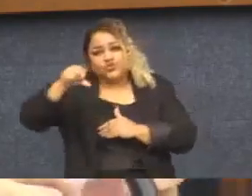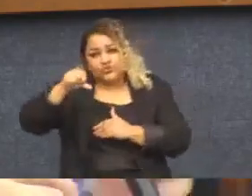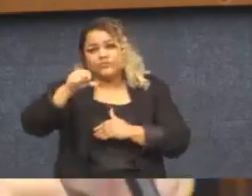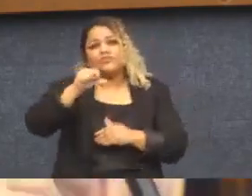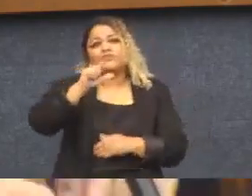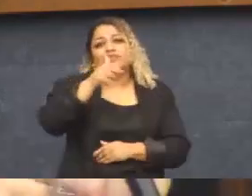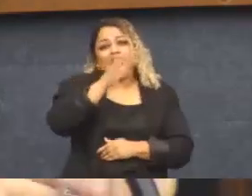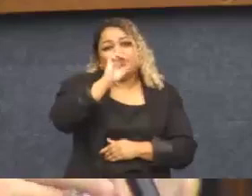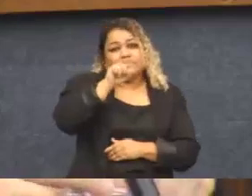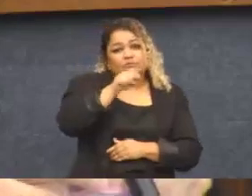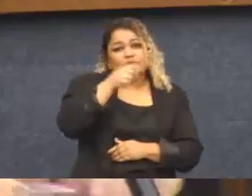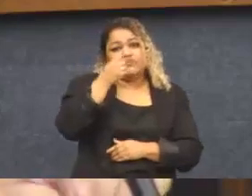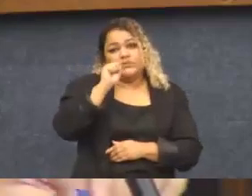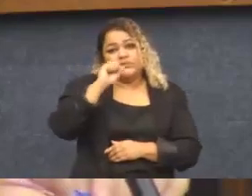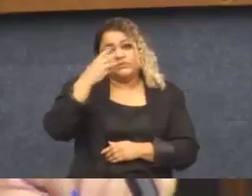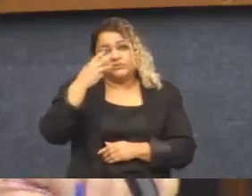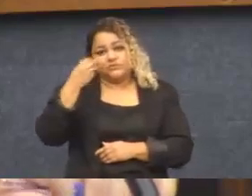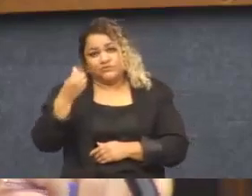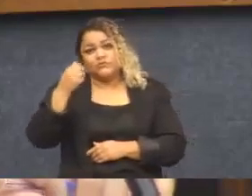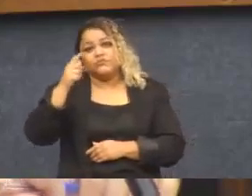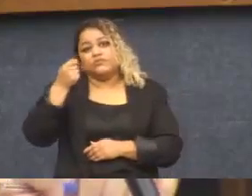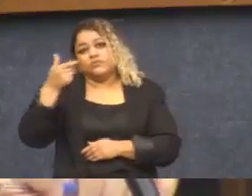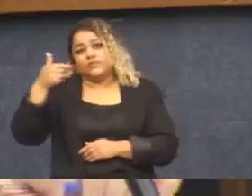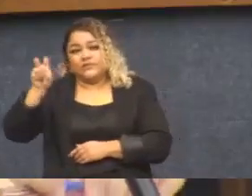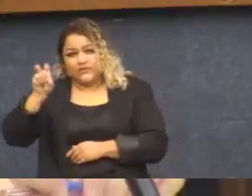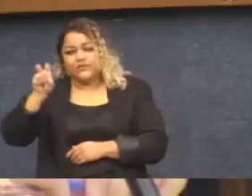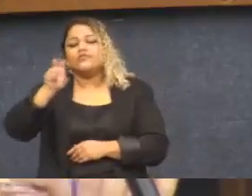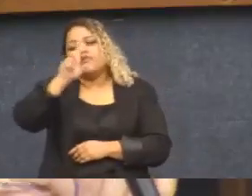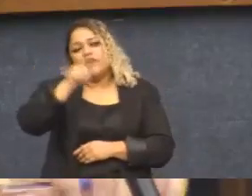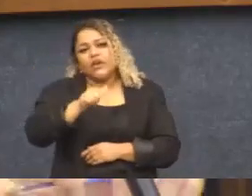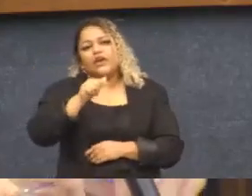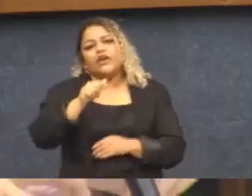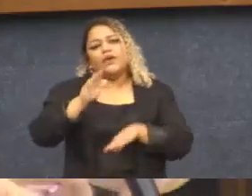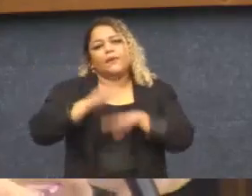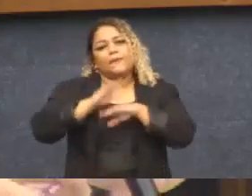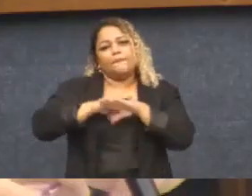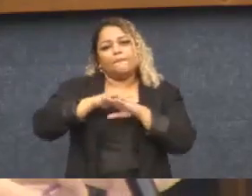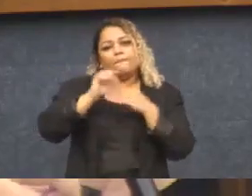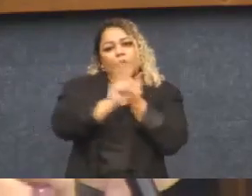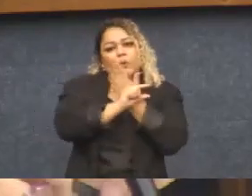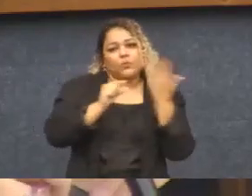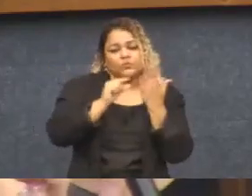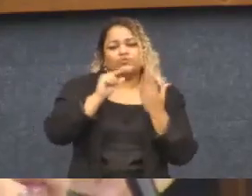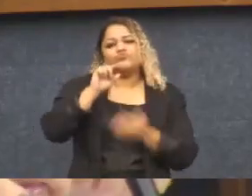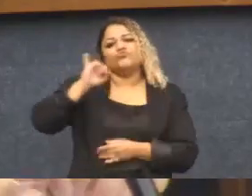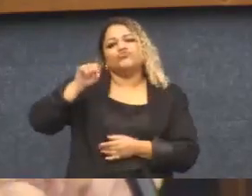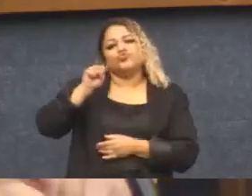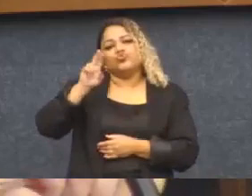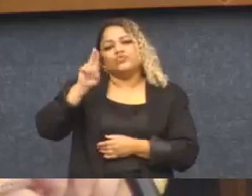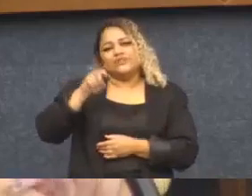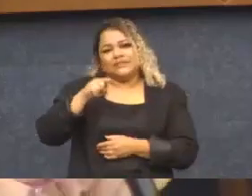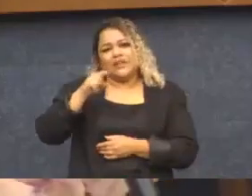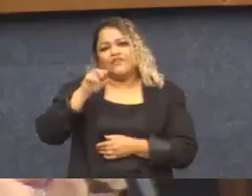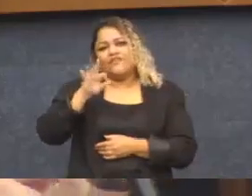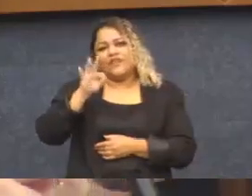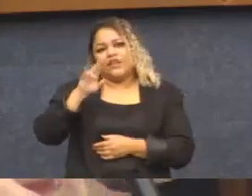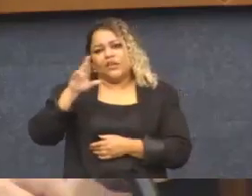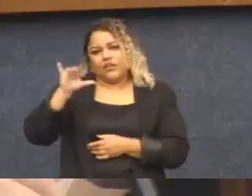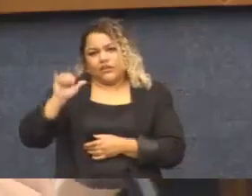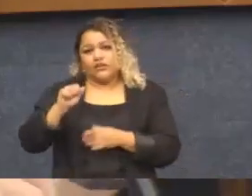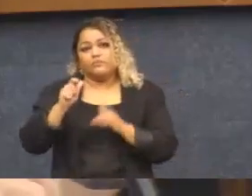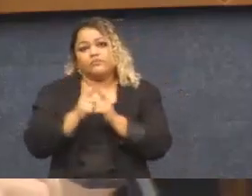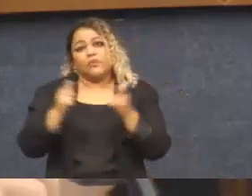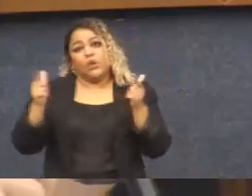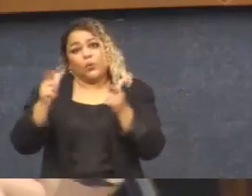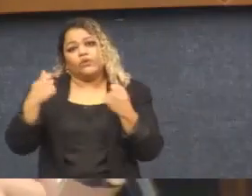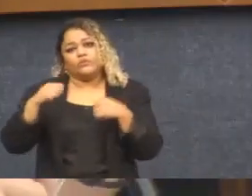julho de 2015. Autoria, vereador José Ferreira. Emendas A, quórum, maioria dos membros da Câmara. A votação é